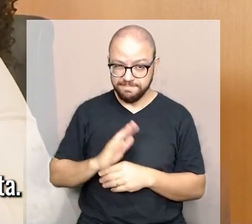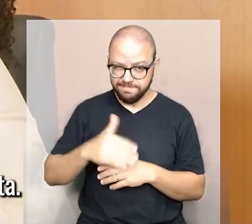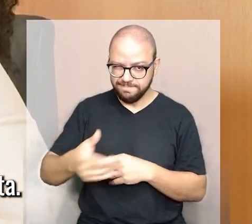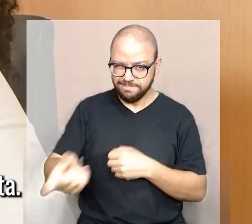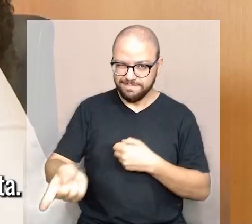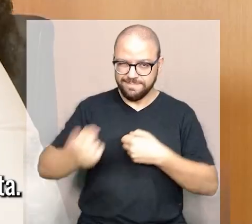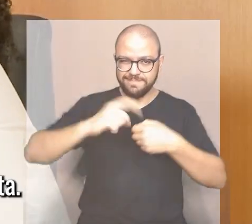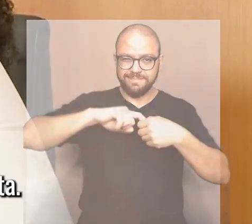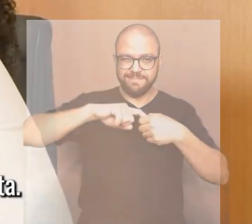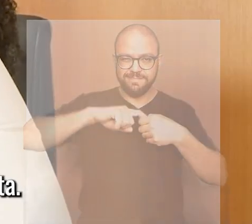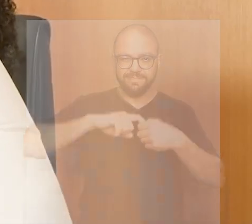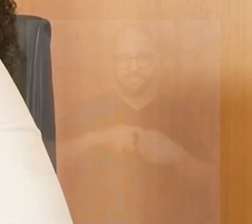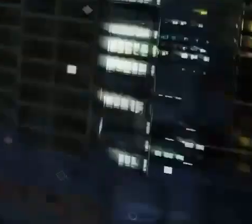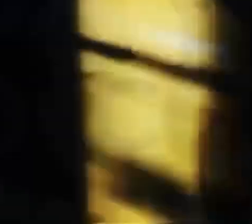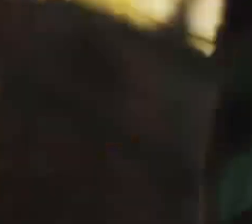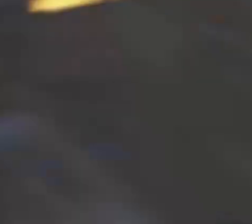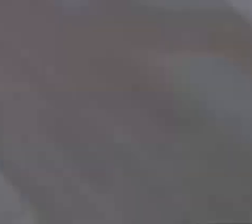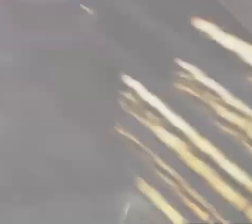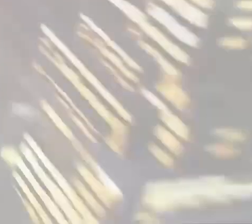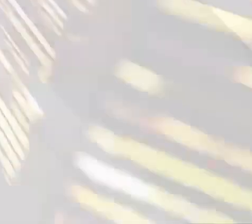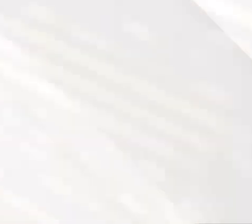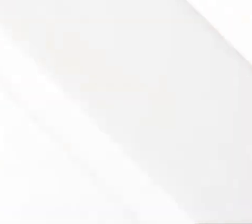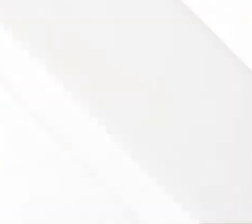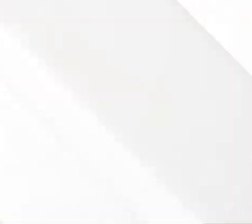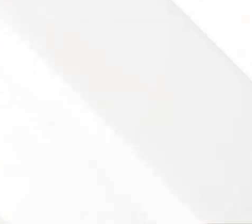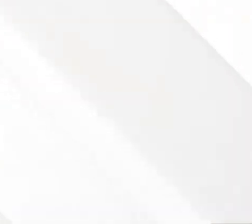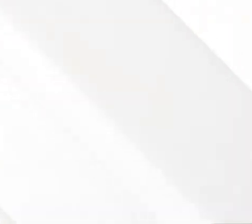e já já a gente volta.